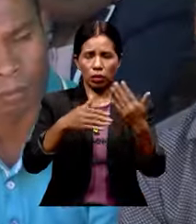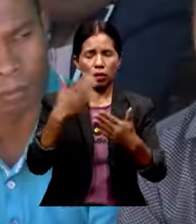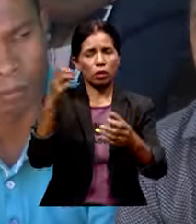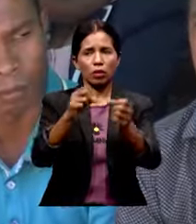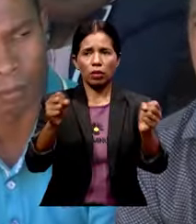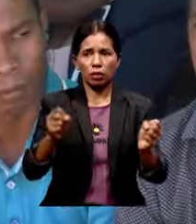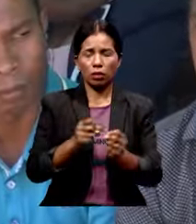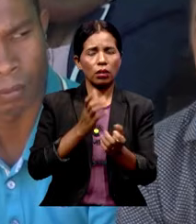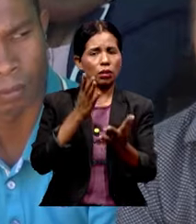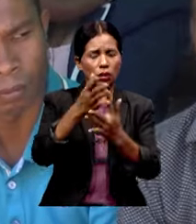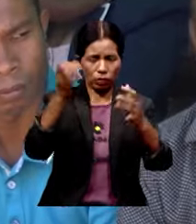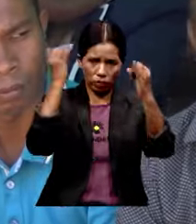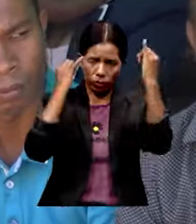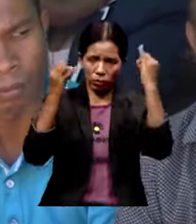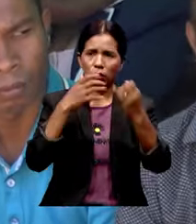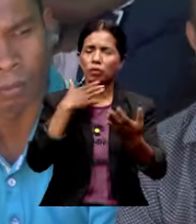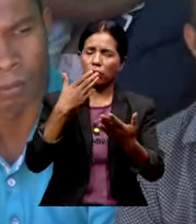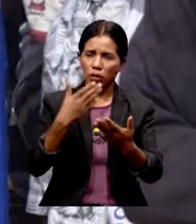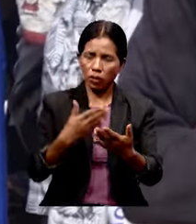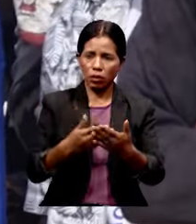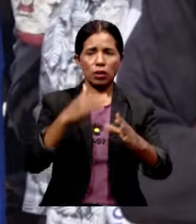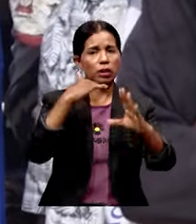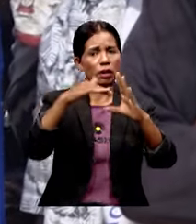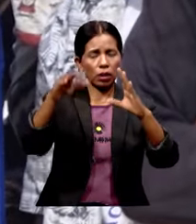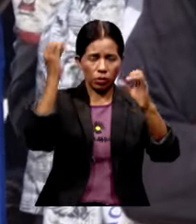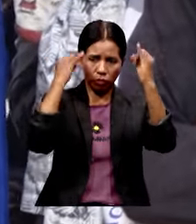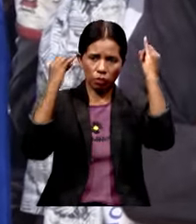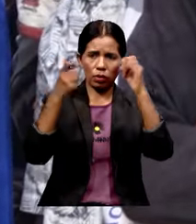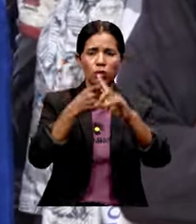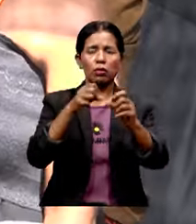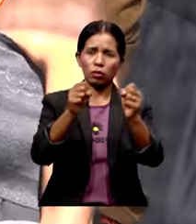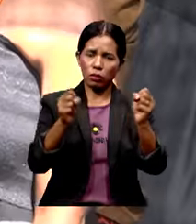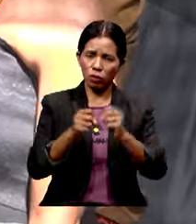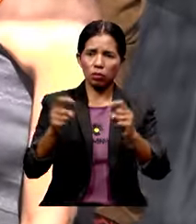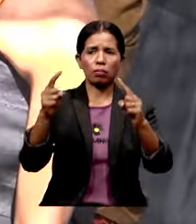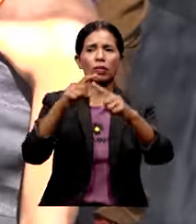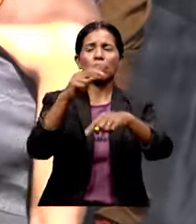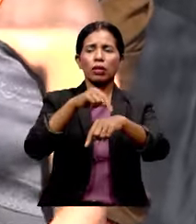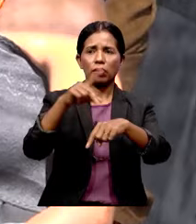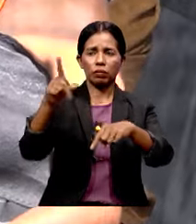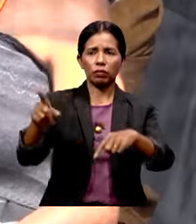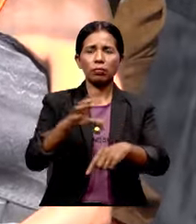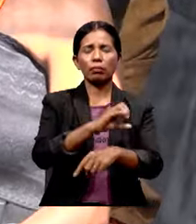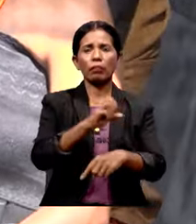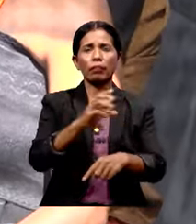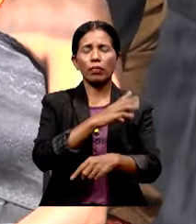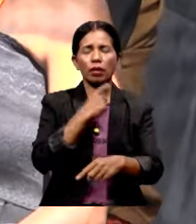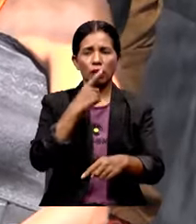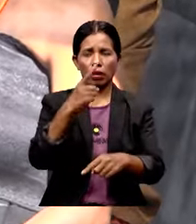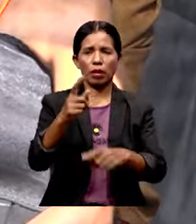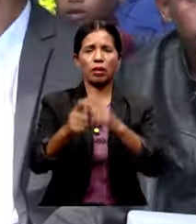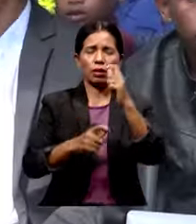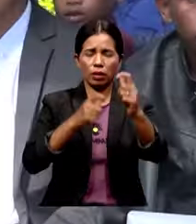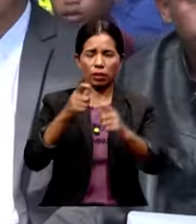de acesso à informação nebe dia, no mostra transmite informação se Suco ba nacional. E a discurso Espírito Atetem e a era digitalização,